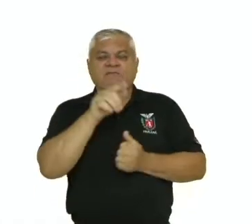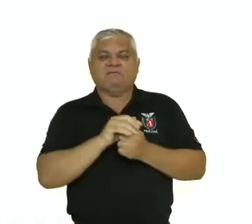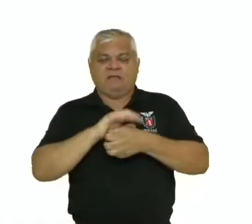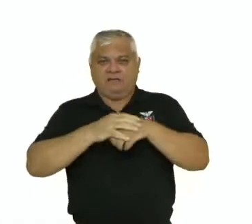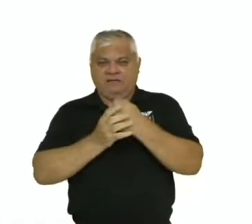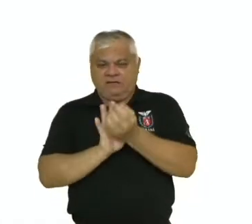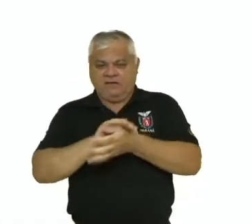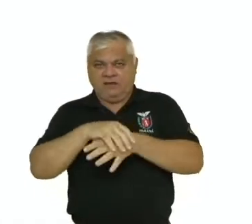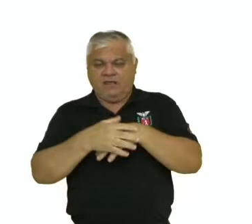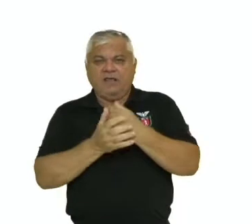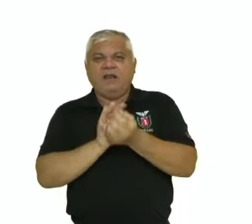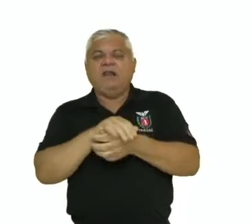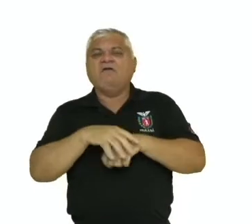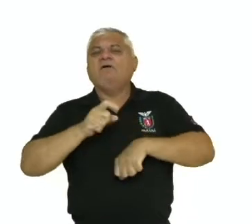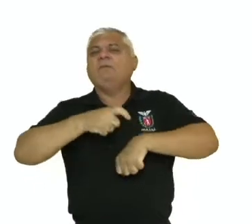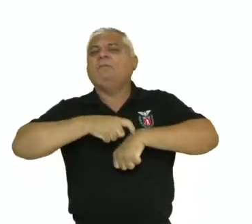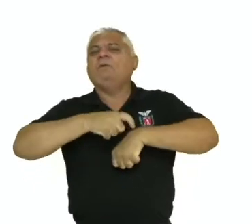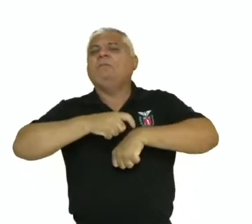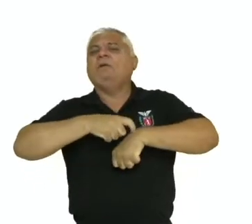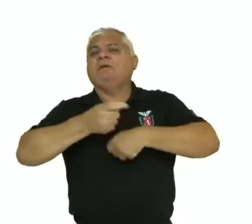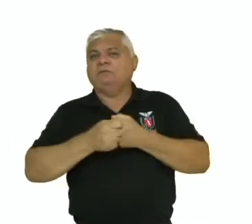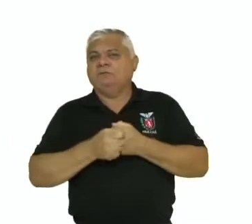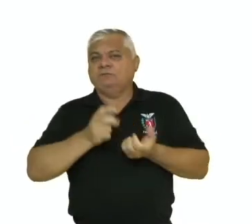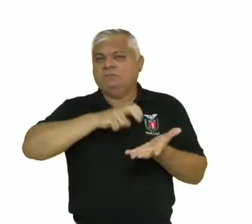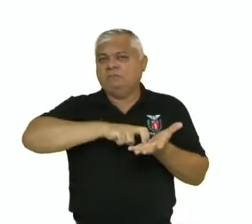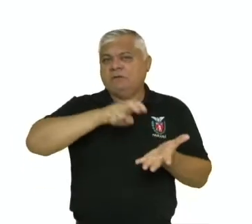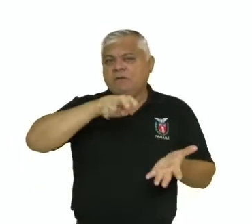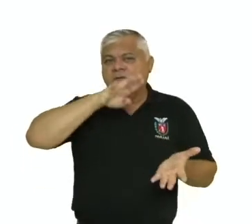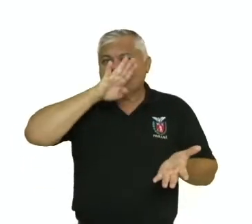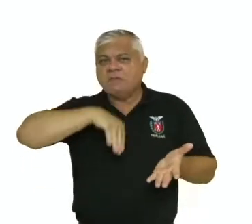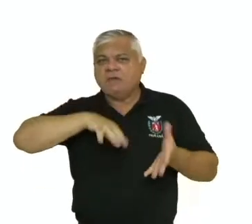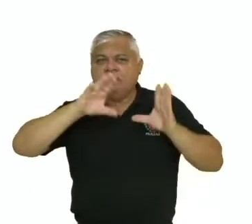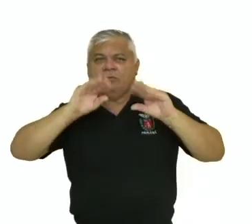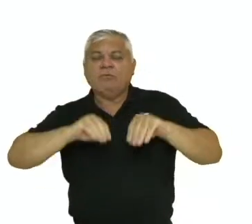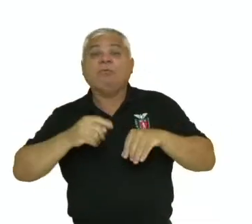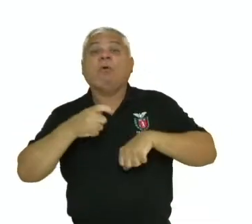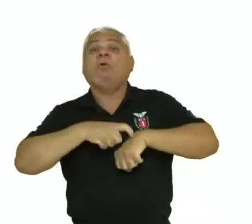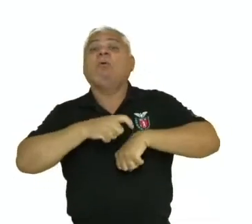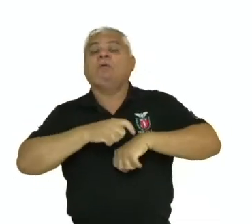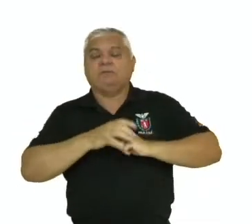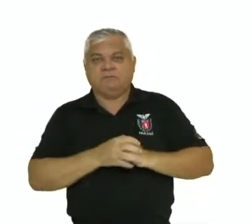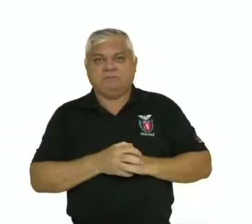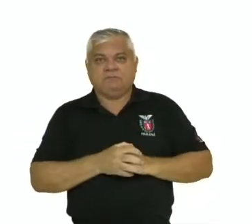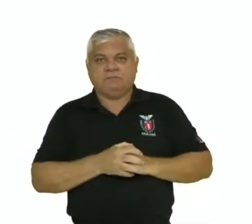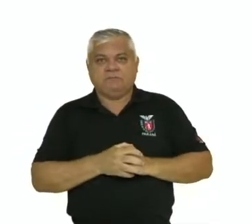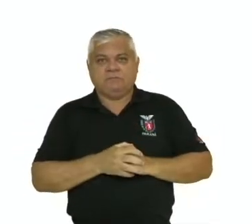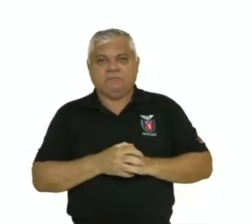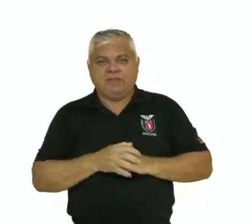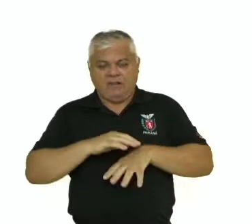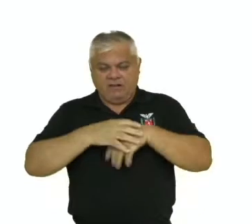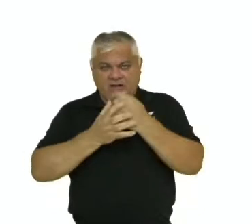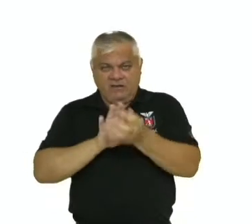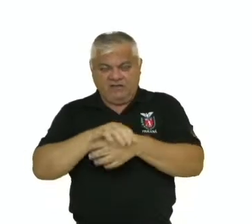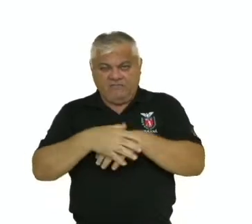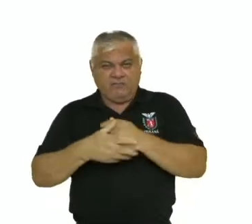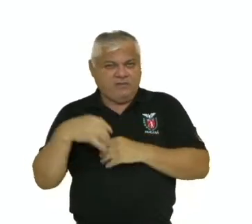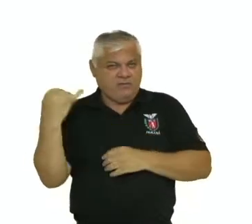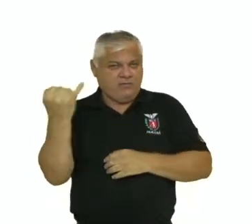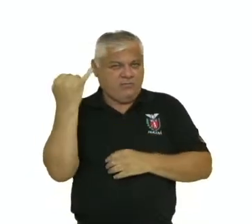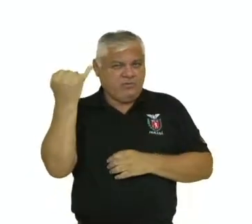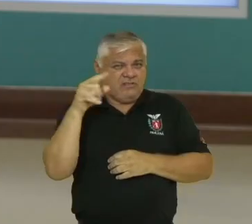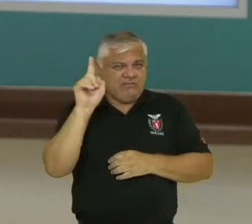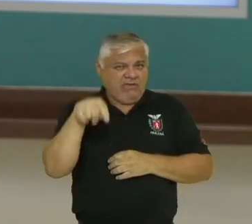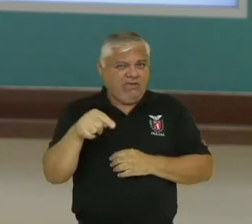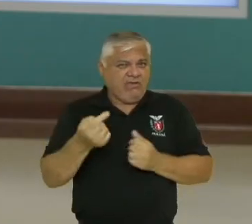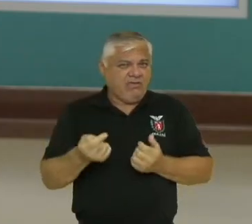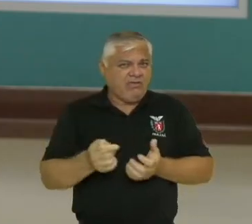as mãos em que momentos do dia? E qual é a importância dessa ação, dessa simples ação